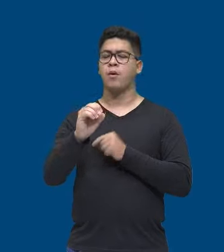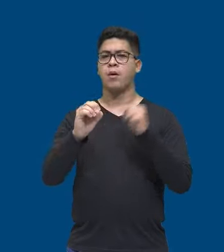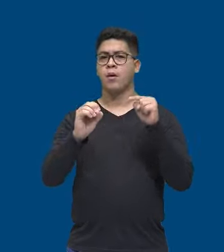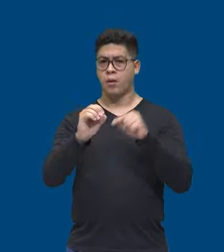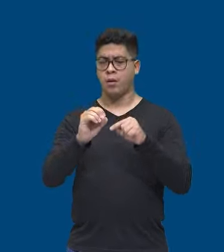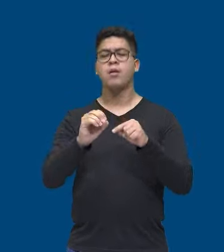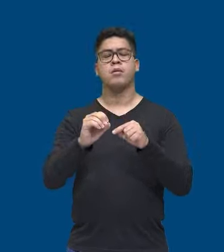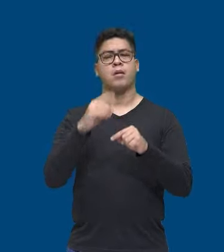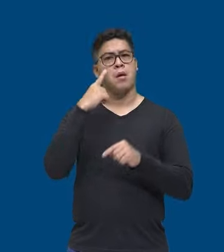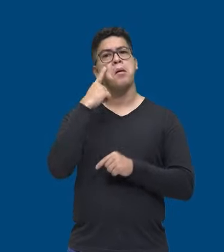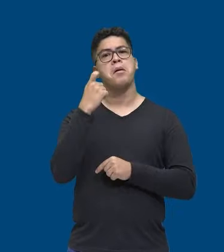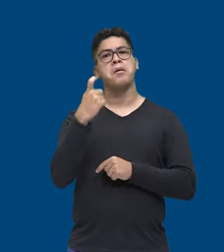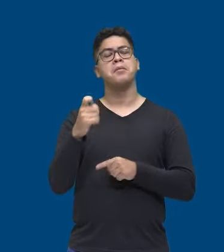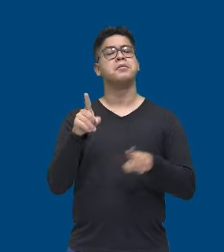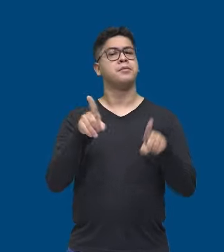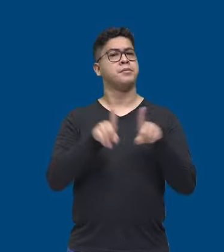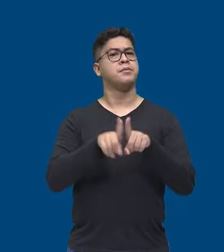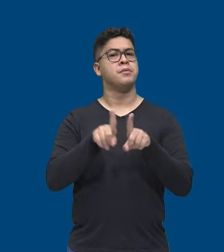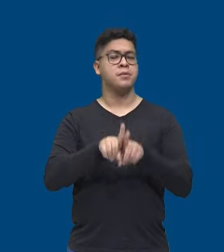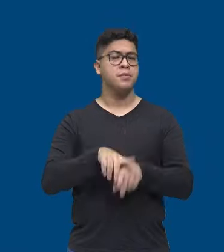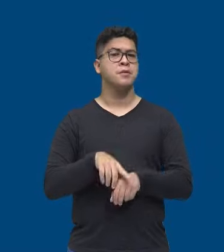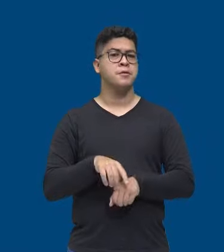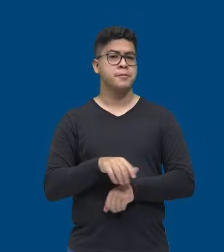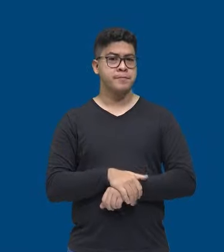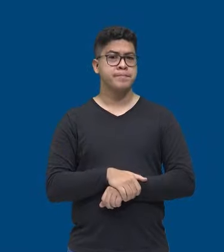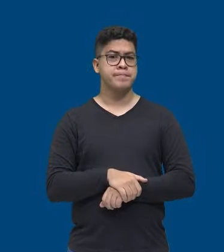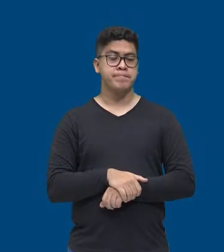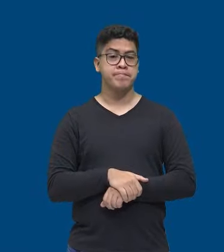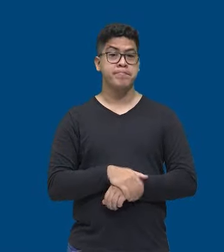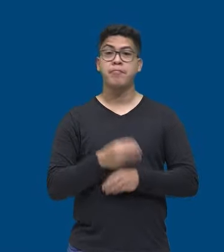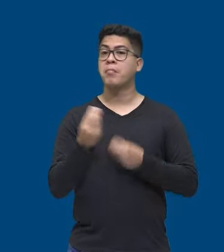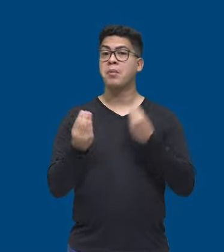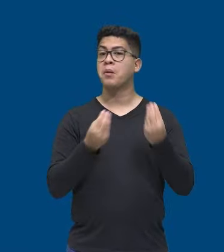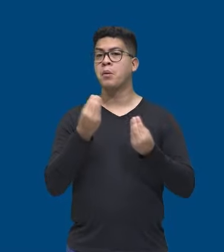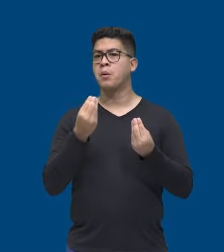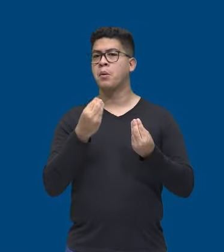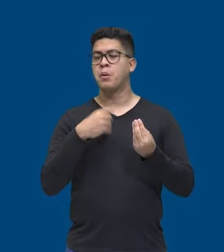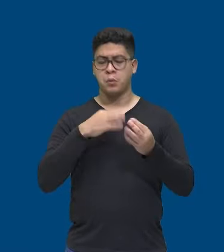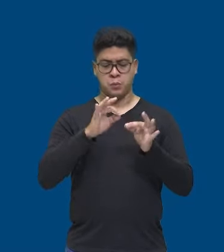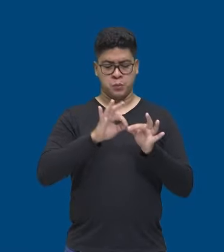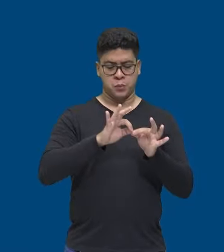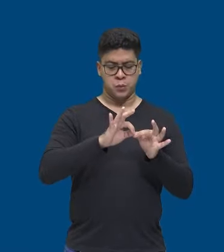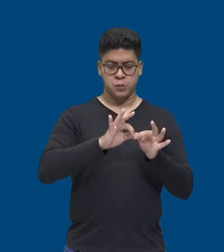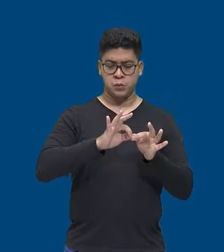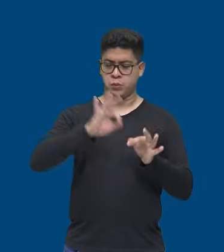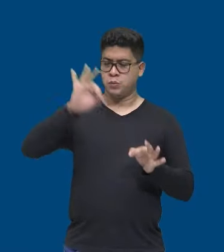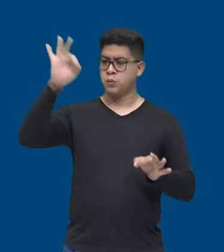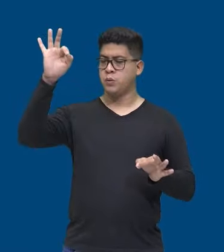muito interessante. Ele captura e se locomove na mesma direção, que no caso são as